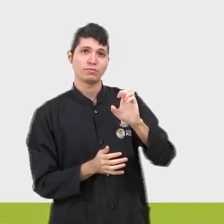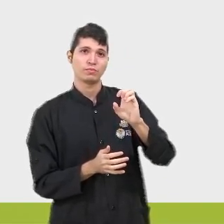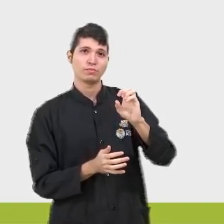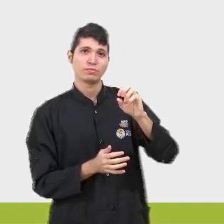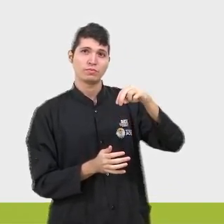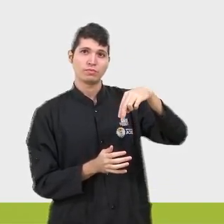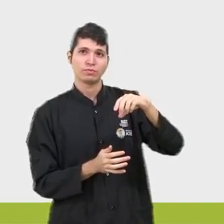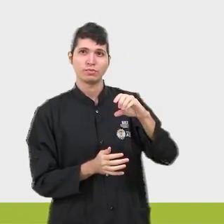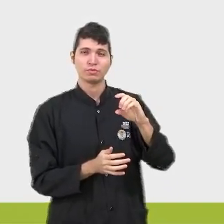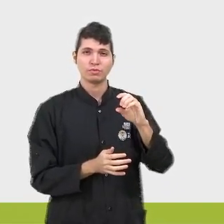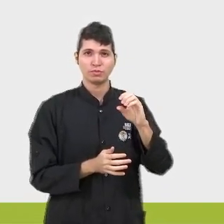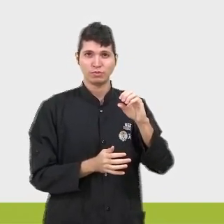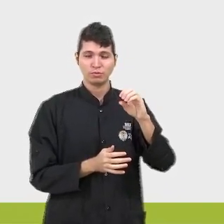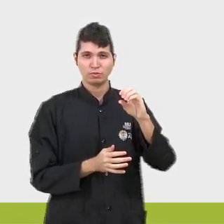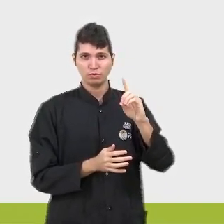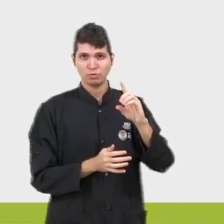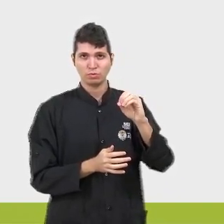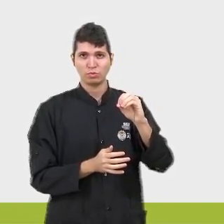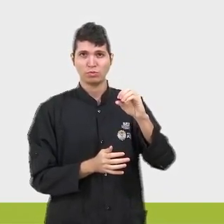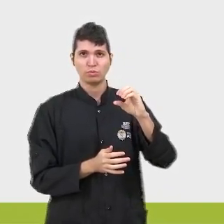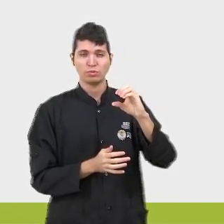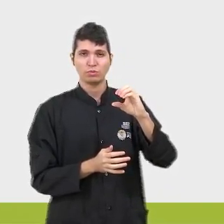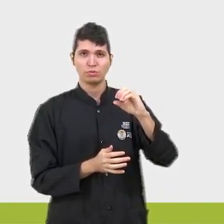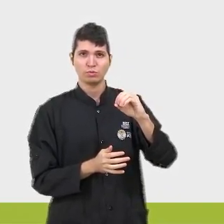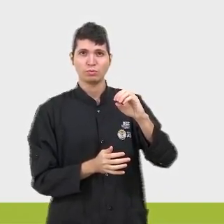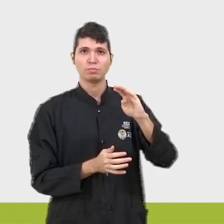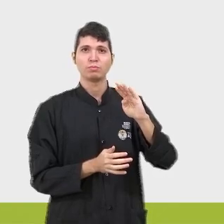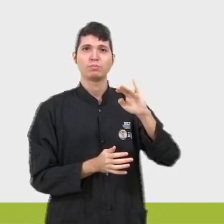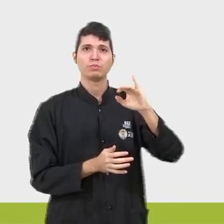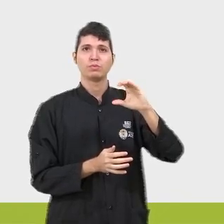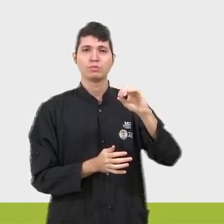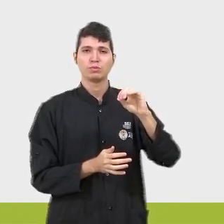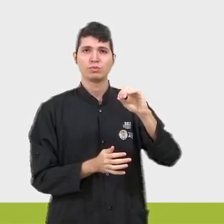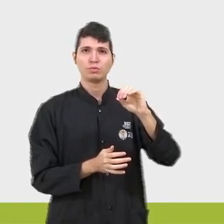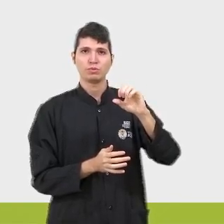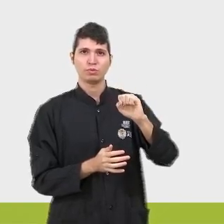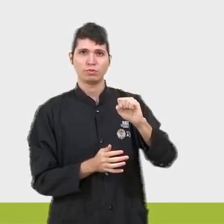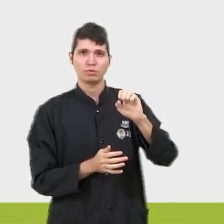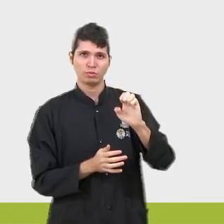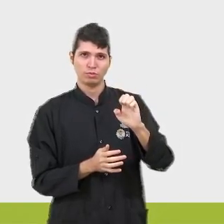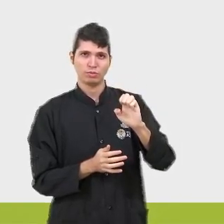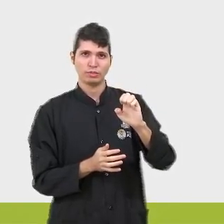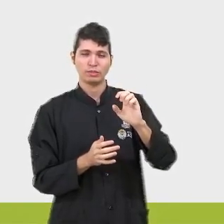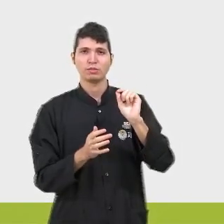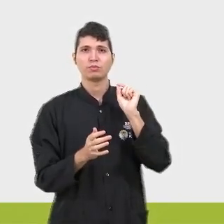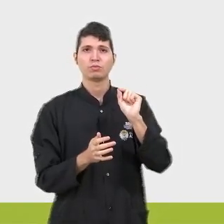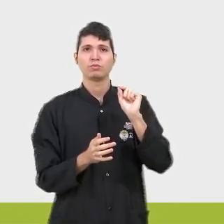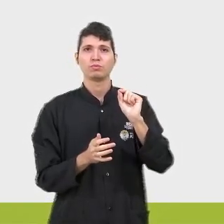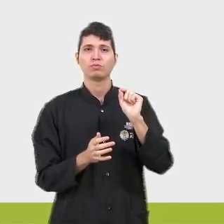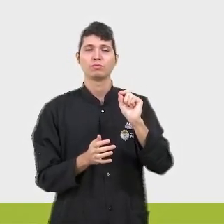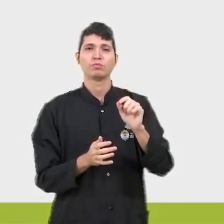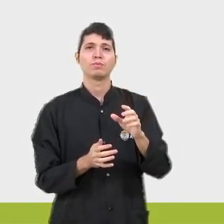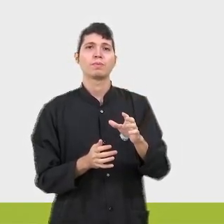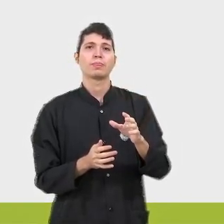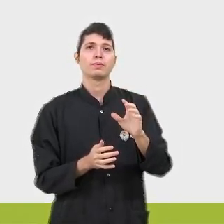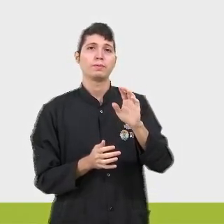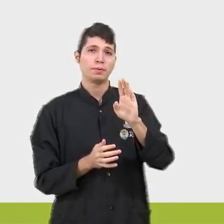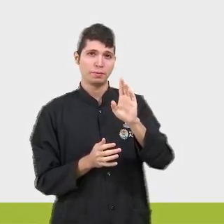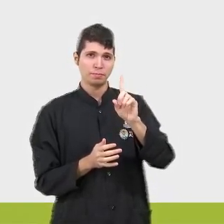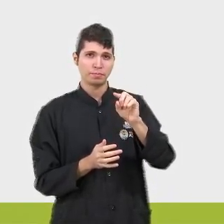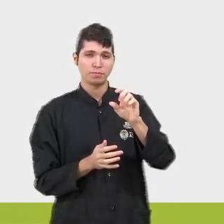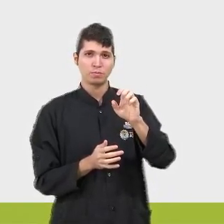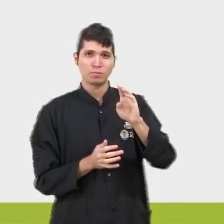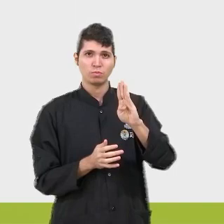Foi que uma organela, quer dizer, uma bactéria,